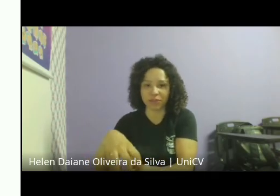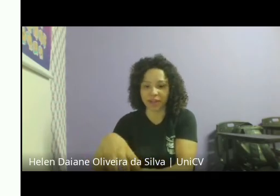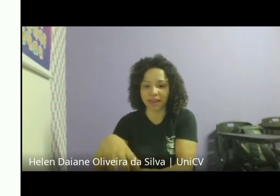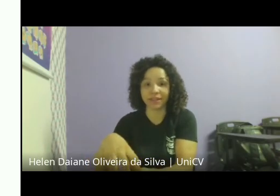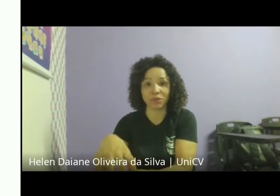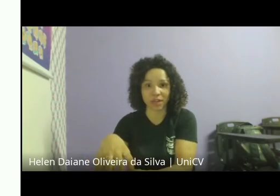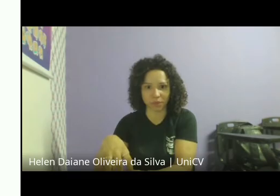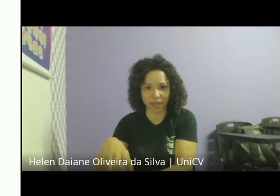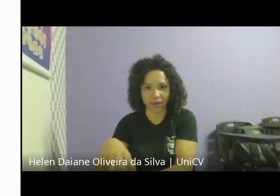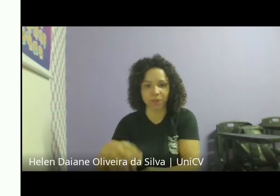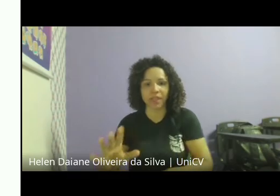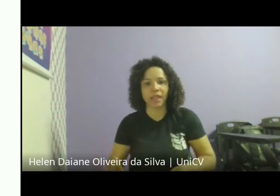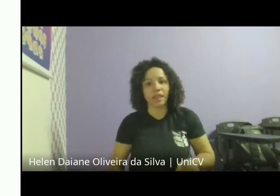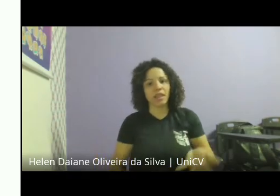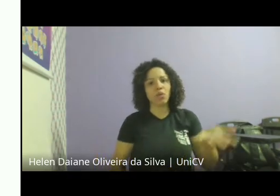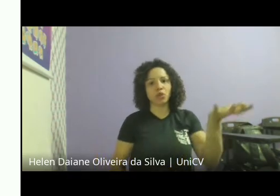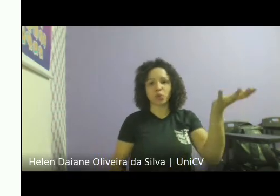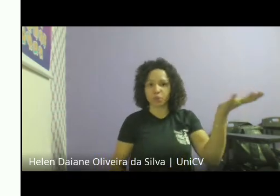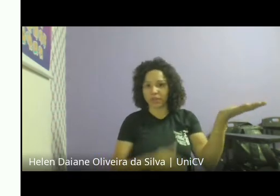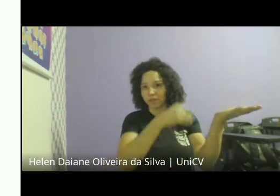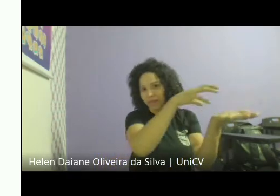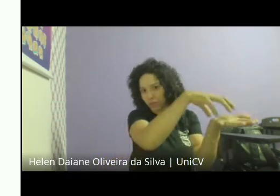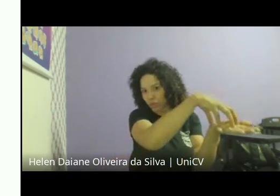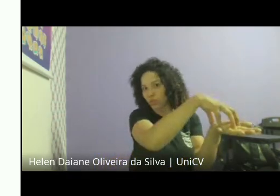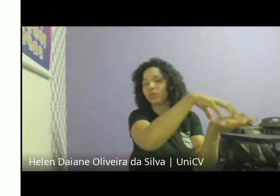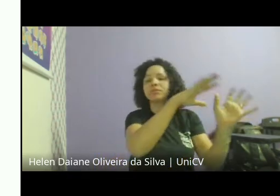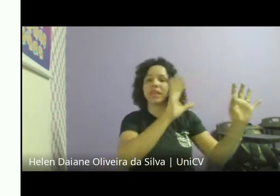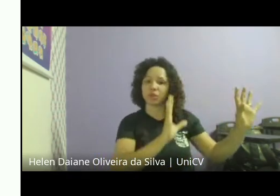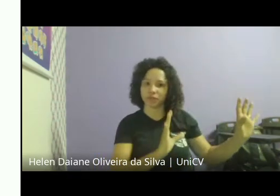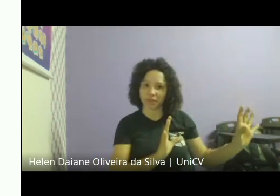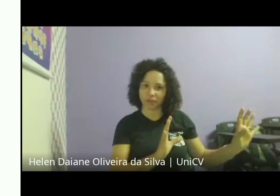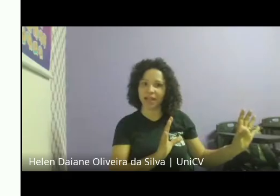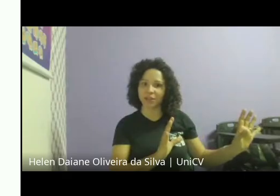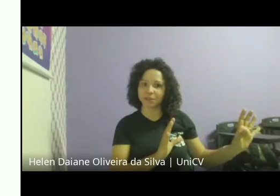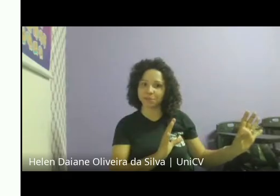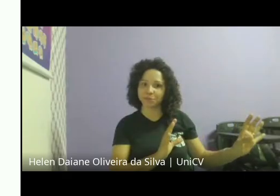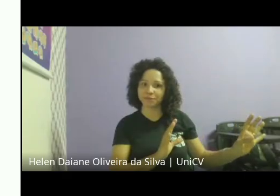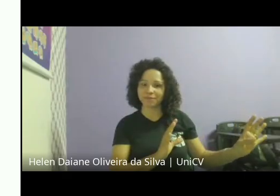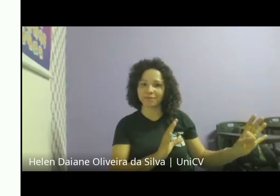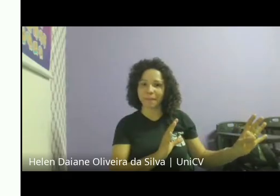ele tem uma fala, ele tem um vocabulário. E um outro grupo que tem mais estudo tem outro vocabulário.